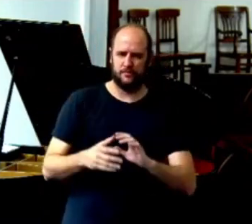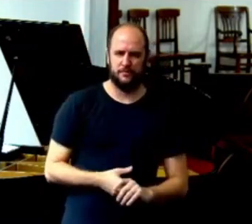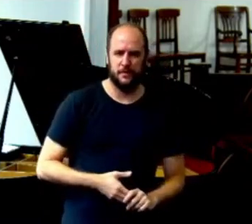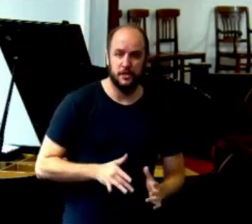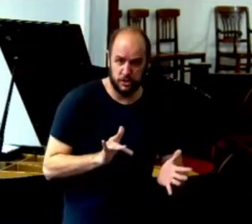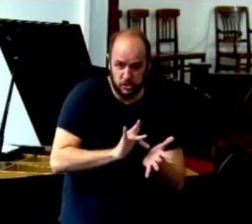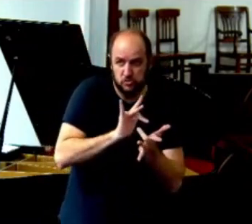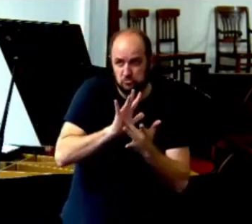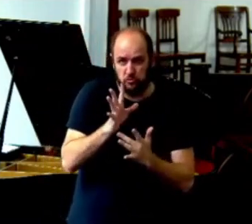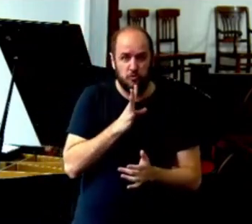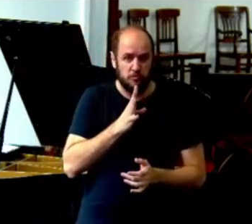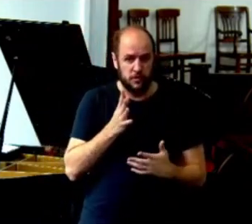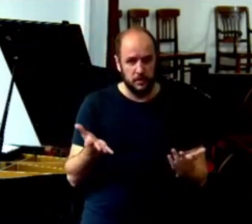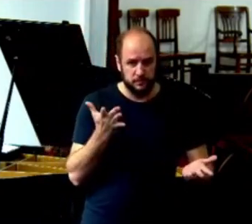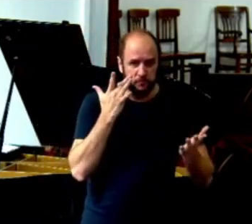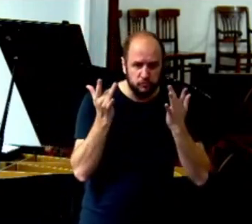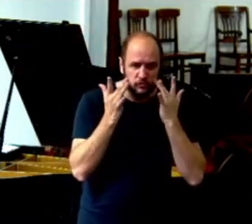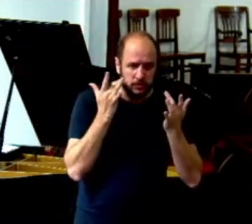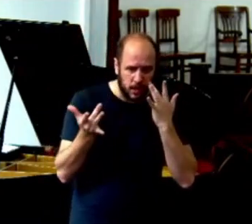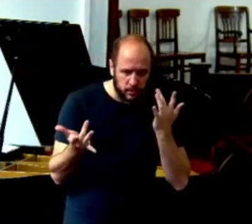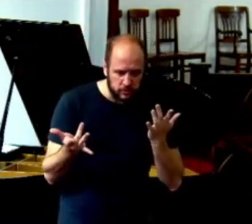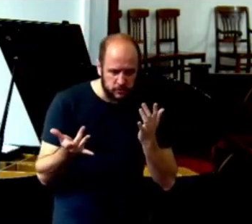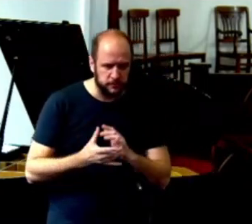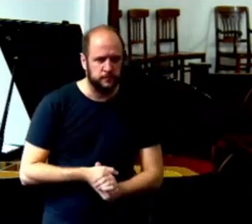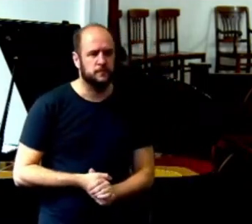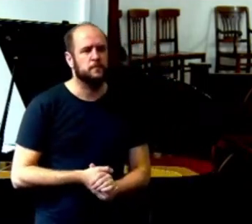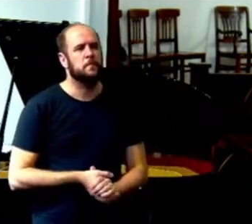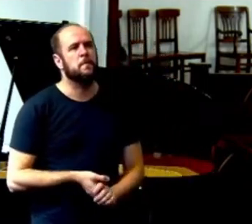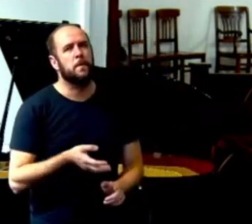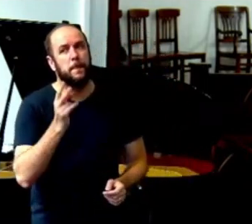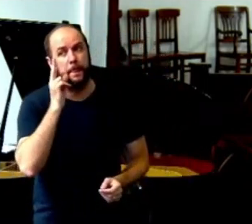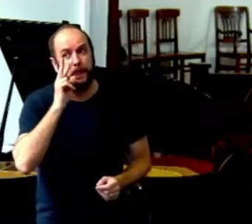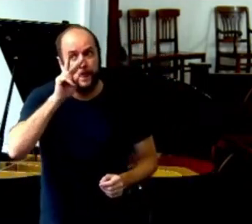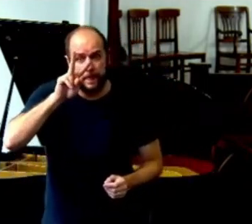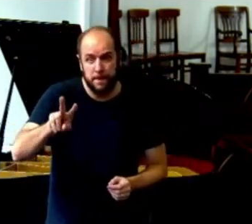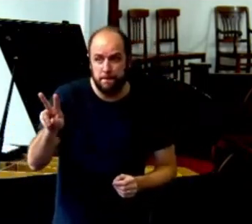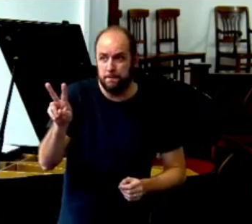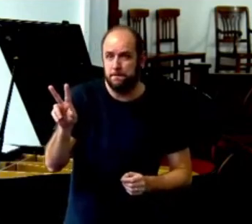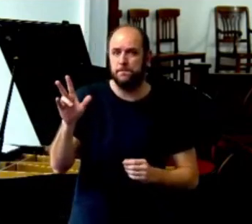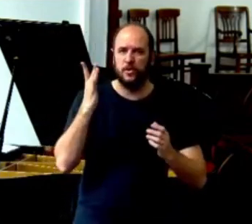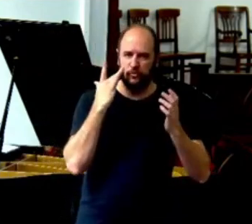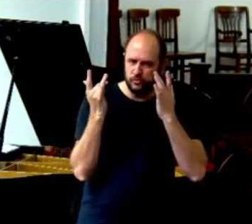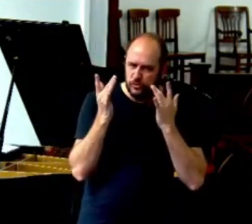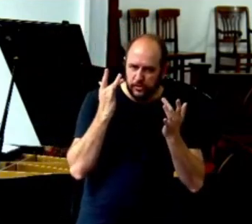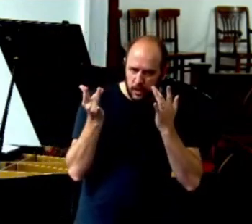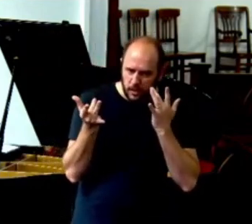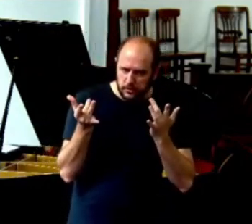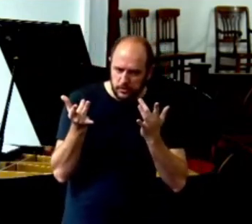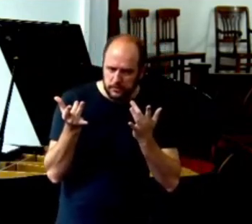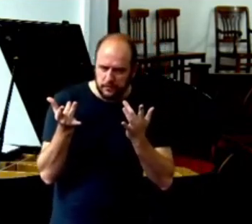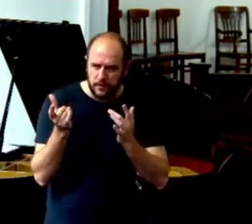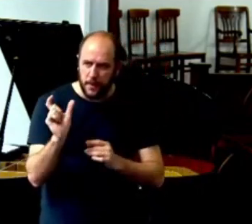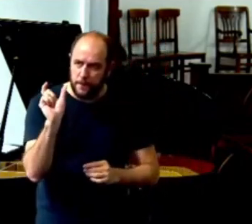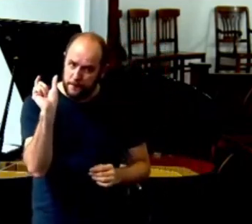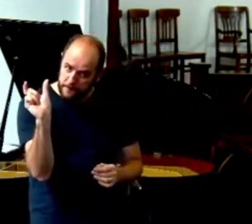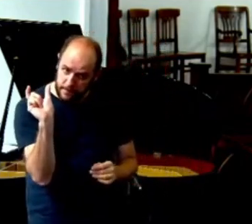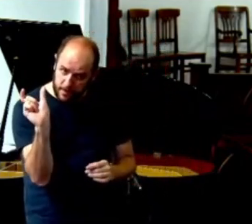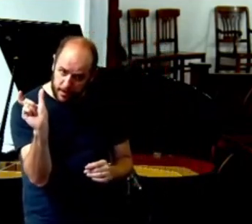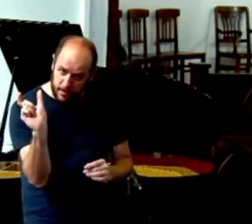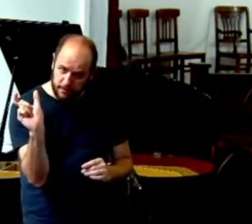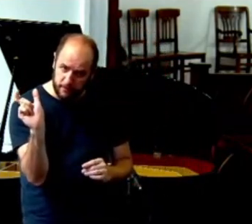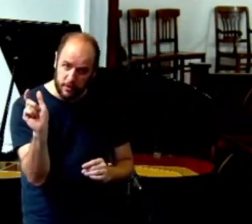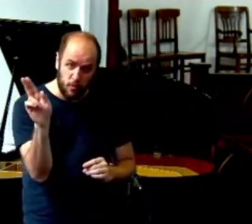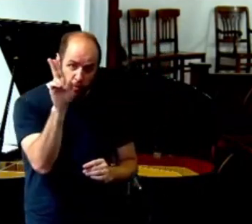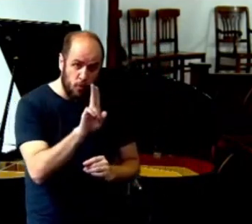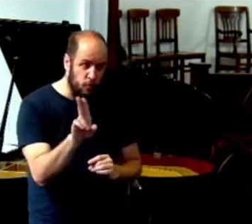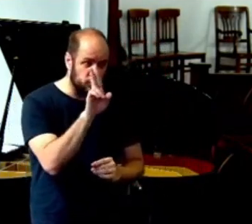então toma esta expressão de um meio secular, teatral, e a